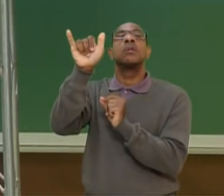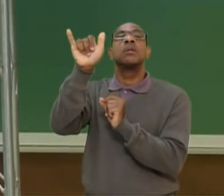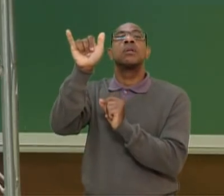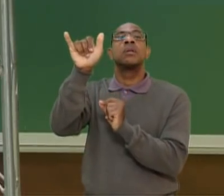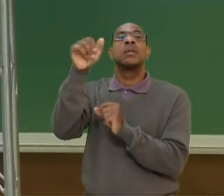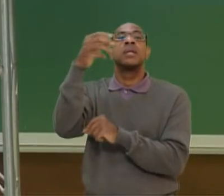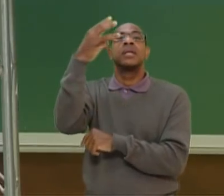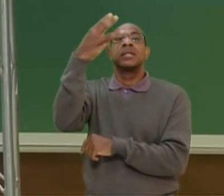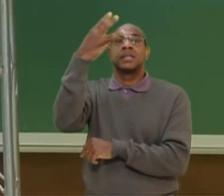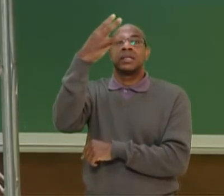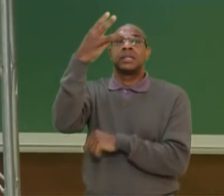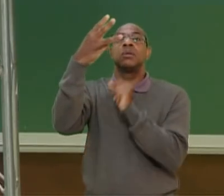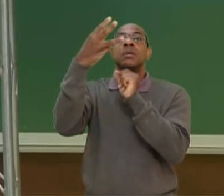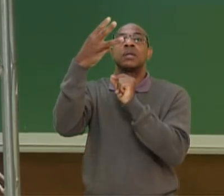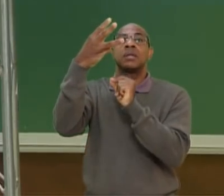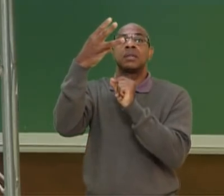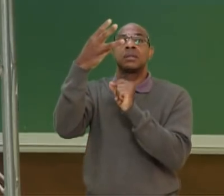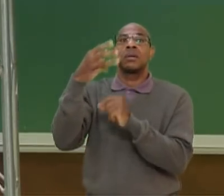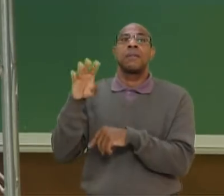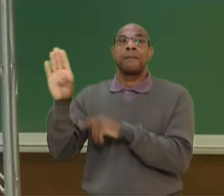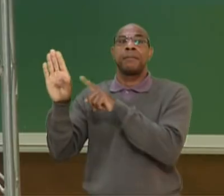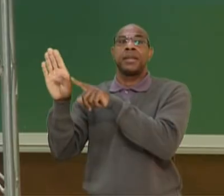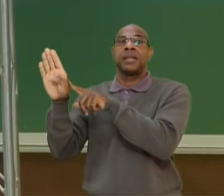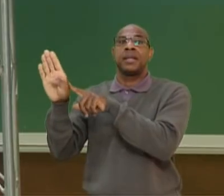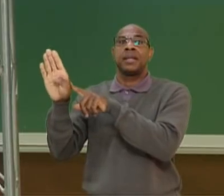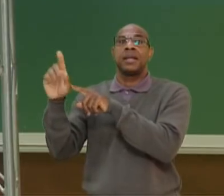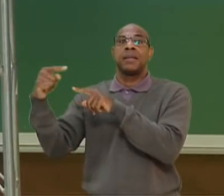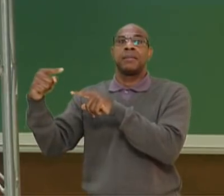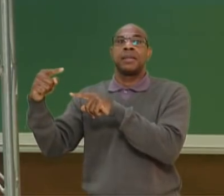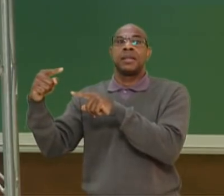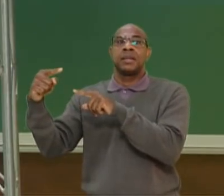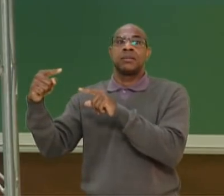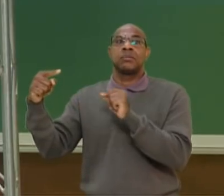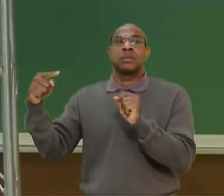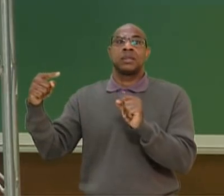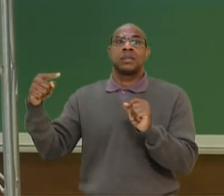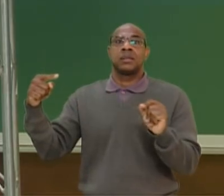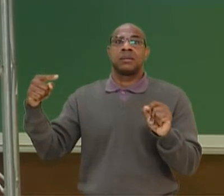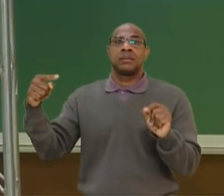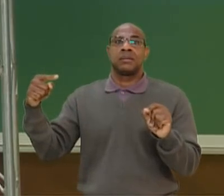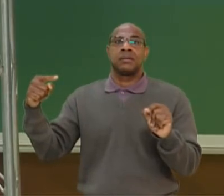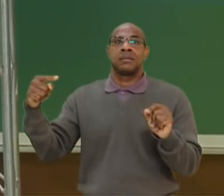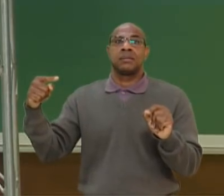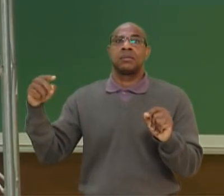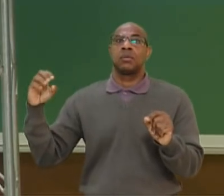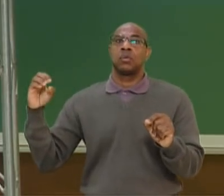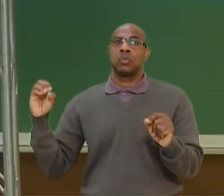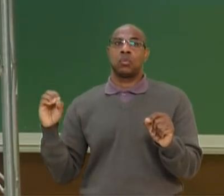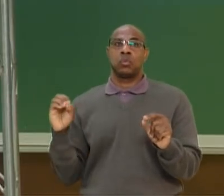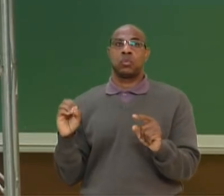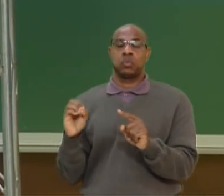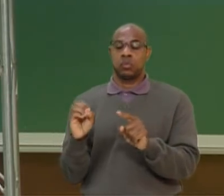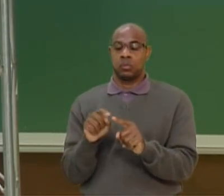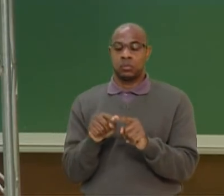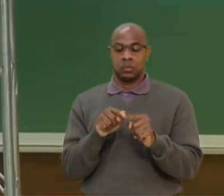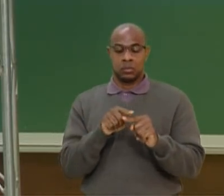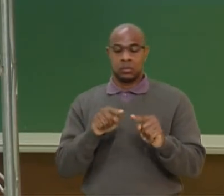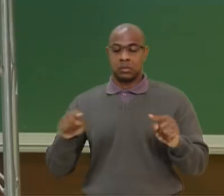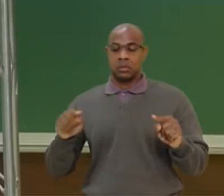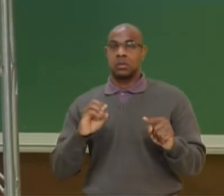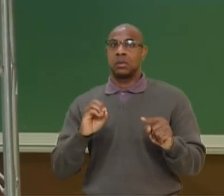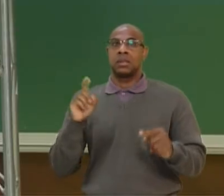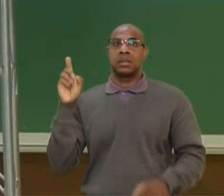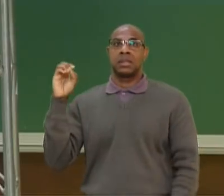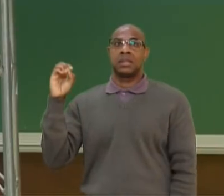3, mas a gente está generalizando. B menos a origem, que o Y da origem é 0. Então,